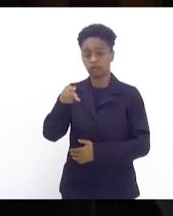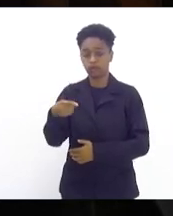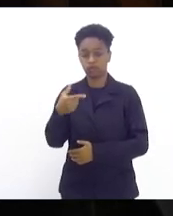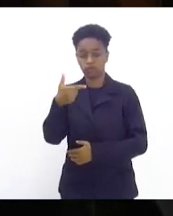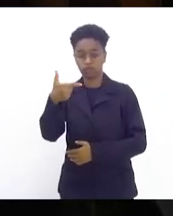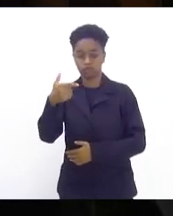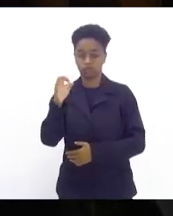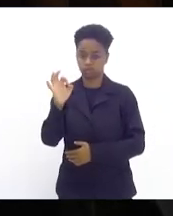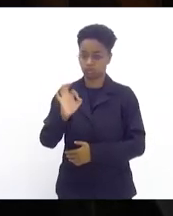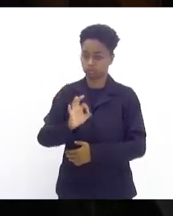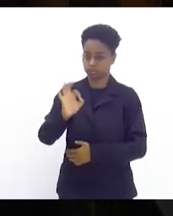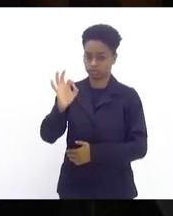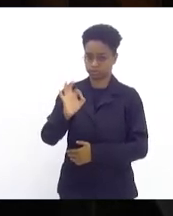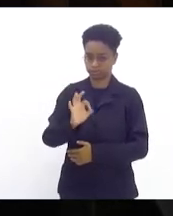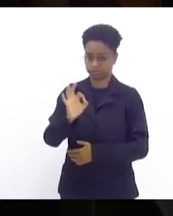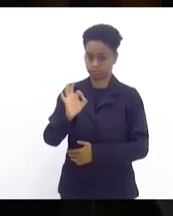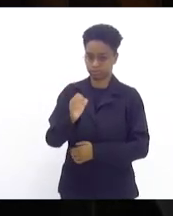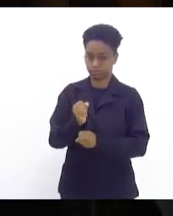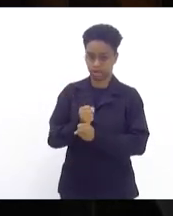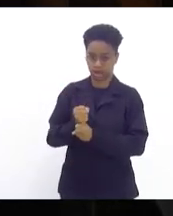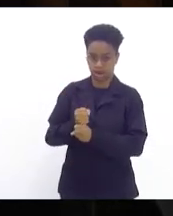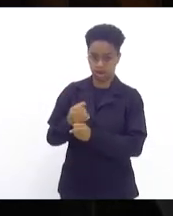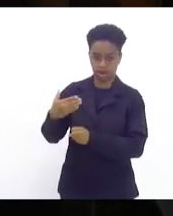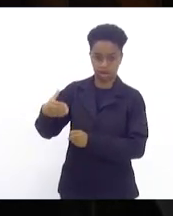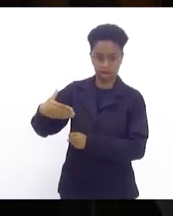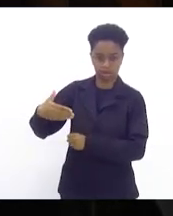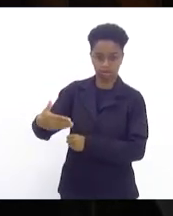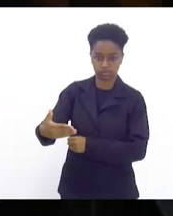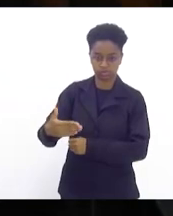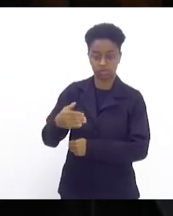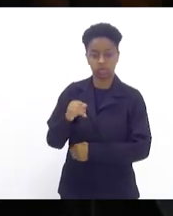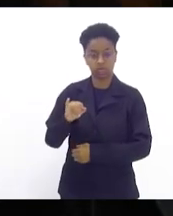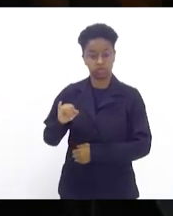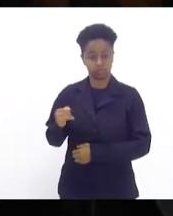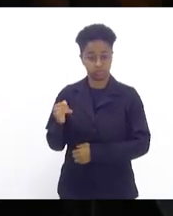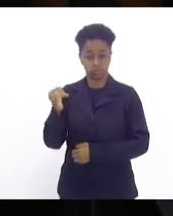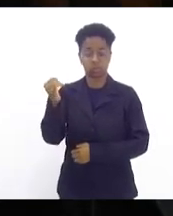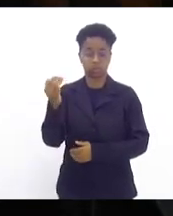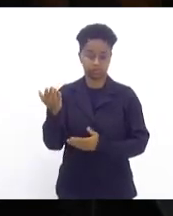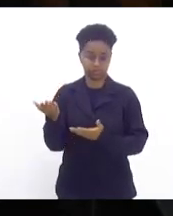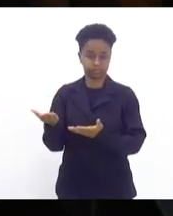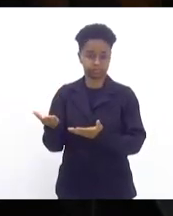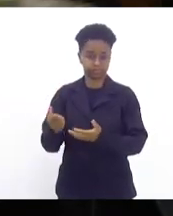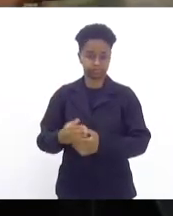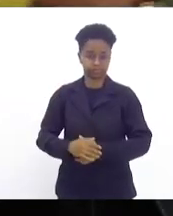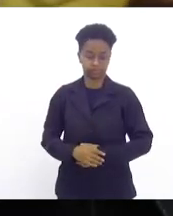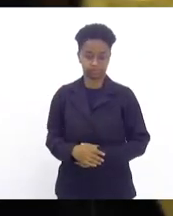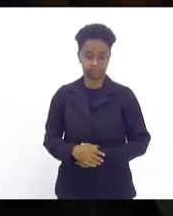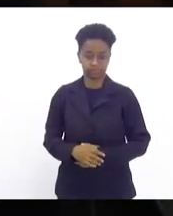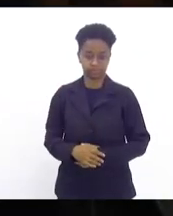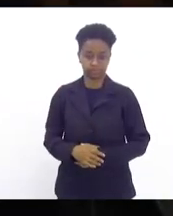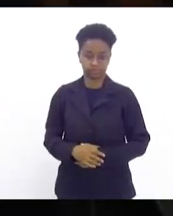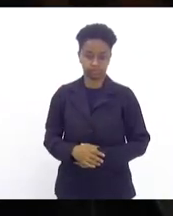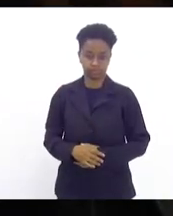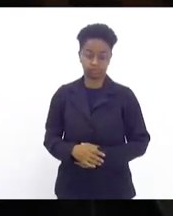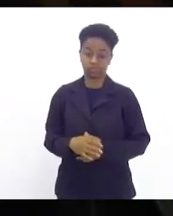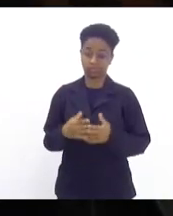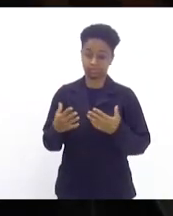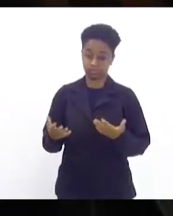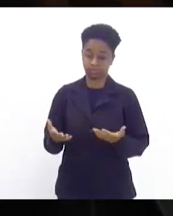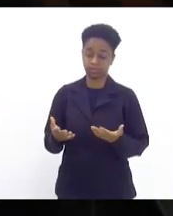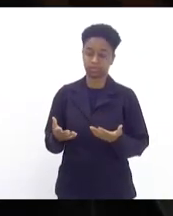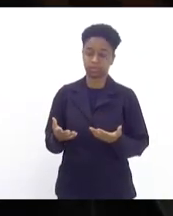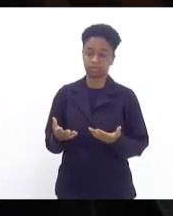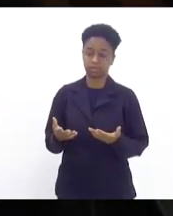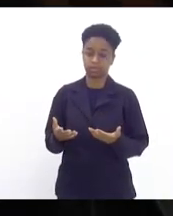5,2% ao ano juros ponderados estão esgoelando